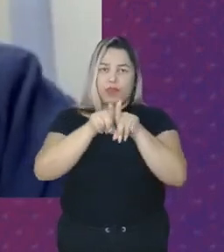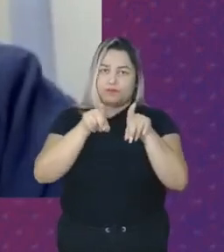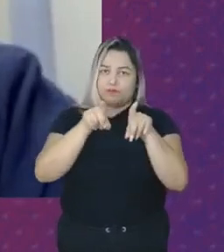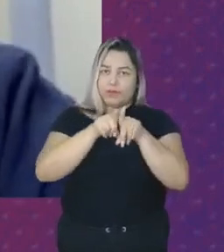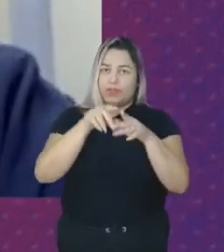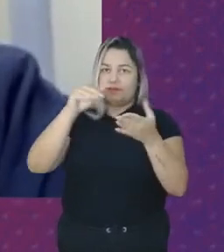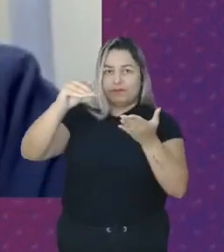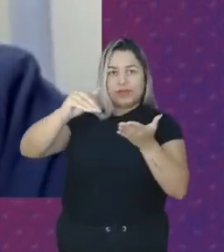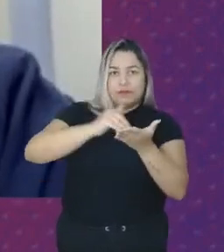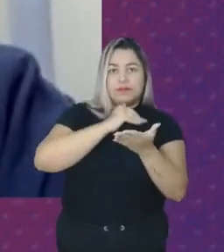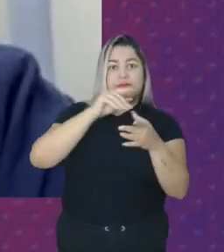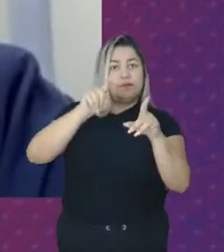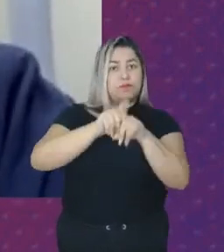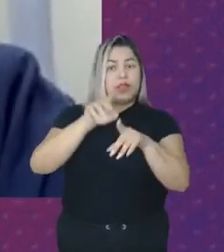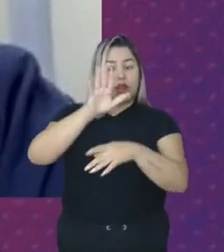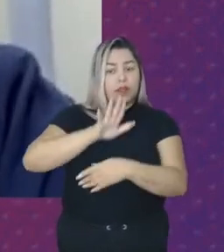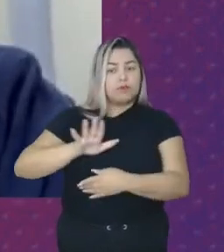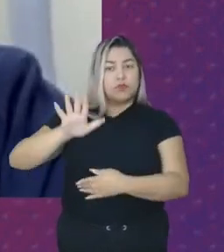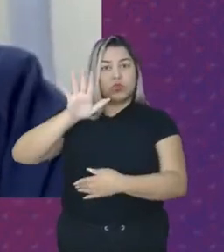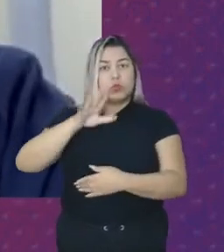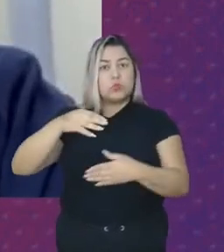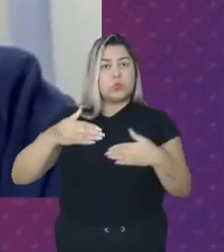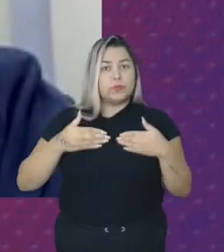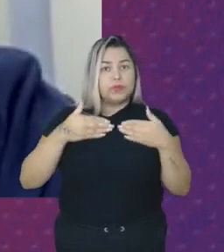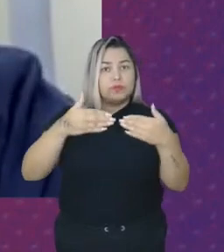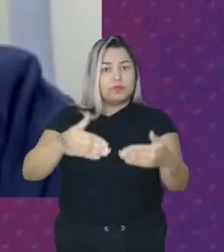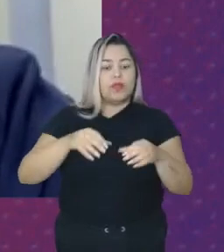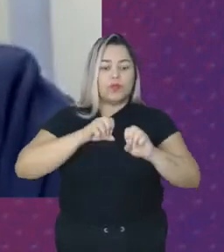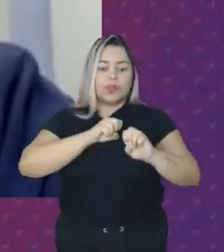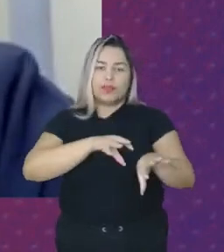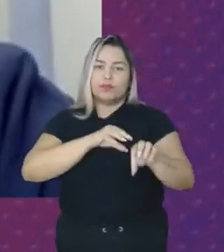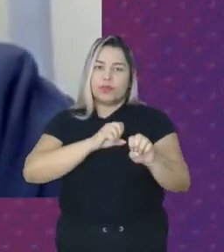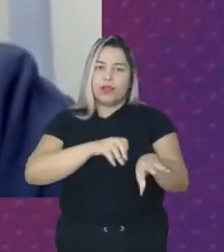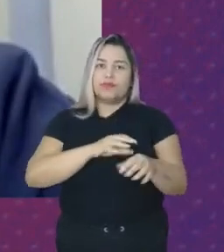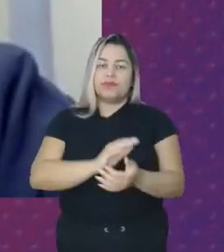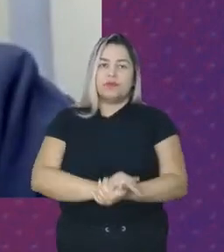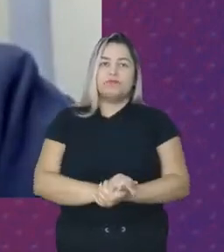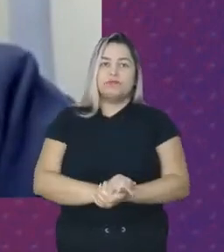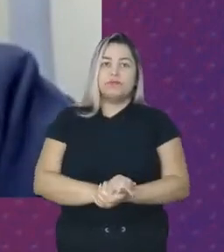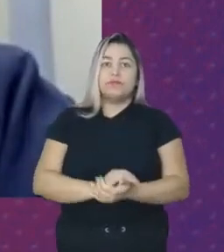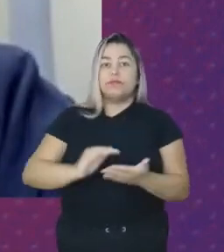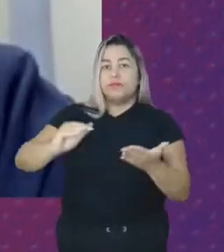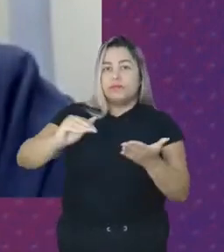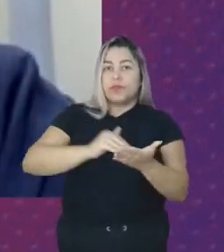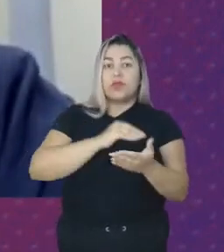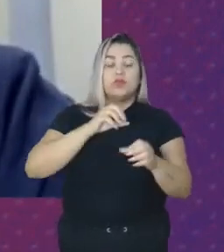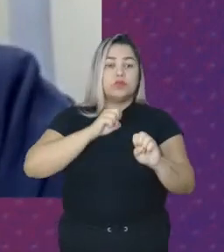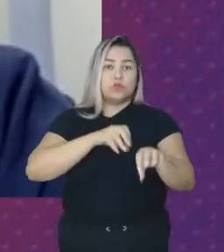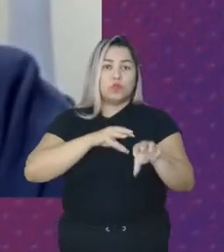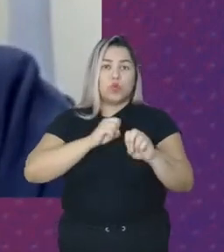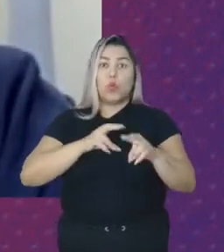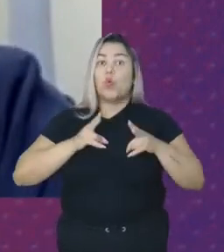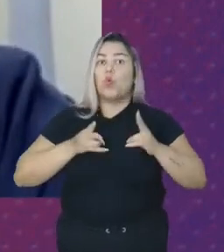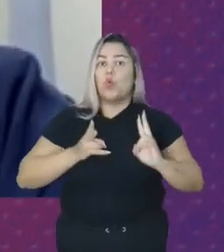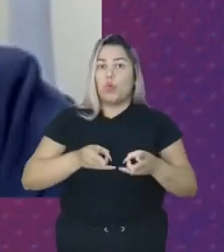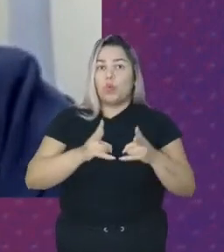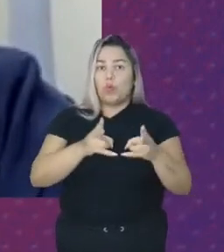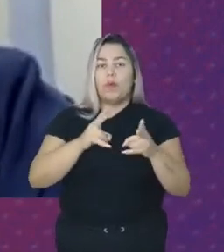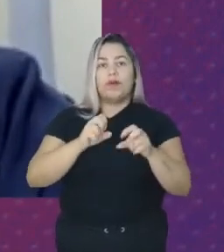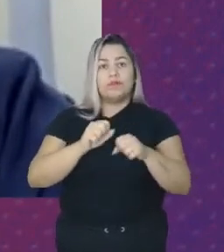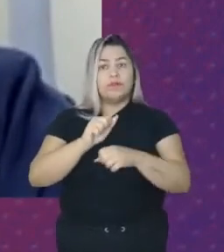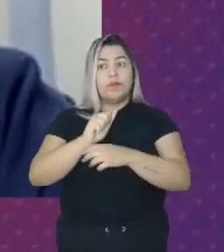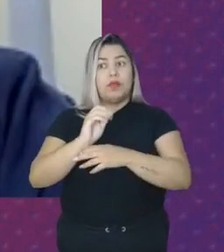fui secretária nacional no Ministério da Educação, na Secretaria de Educação Continuada,